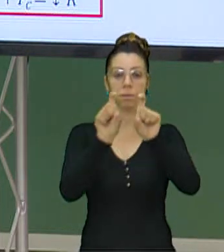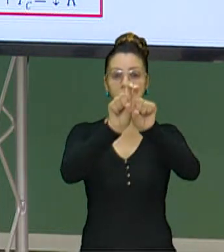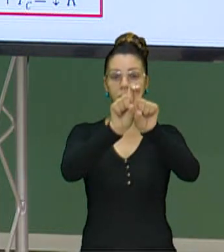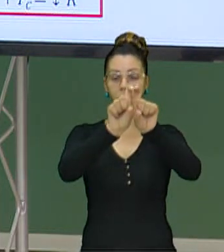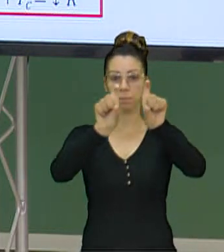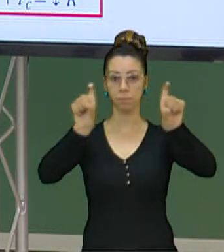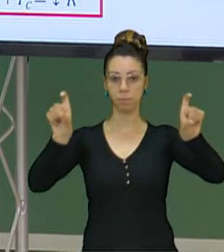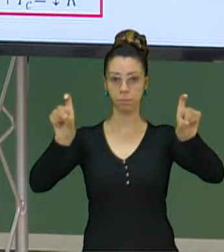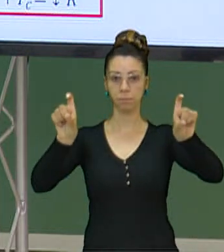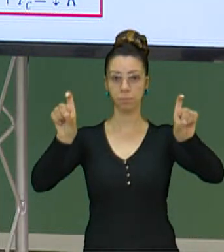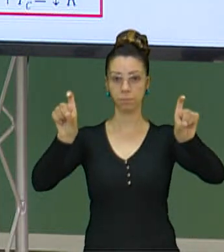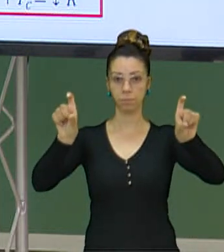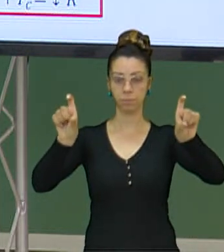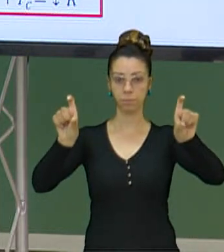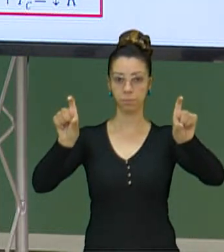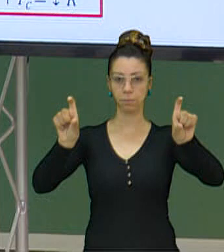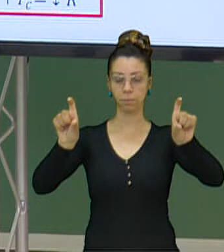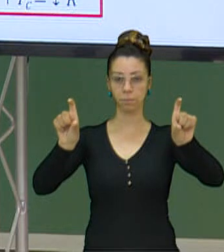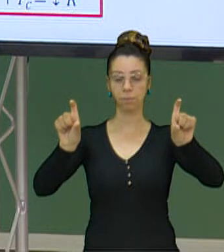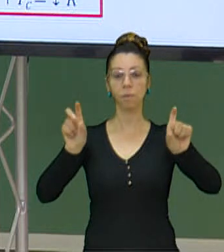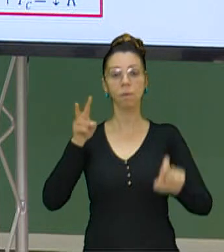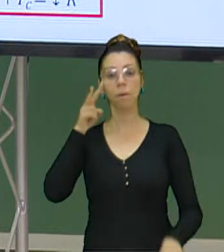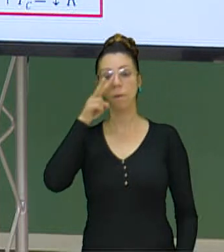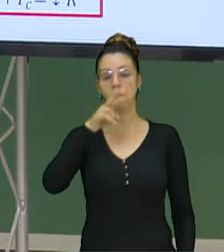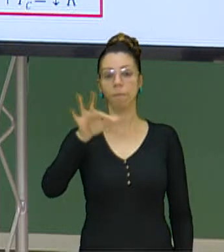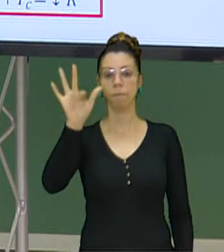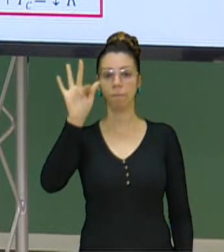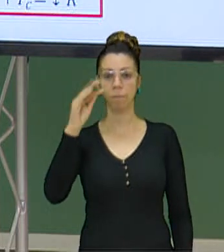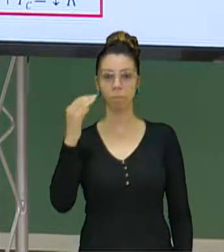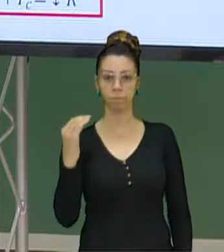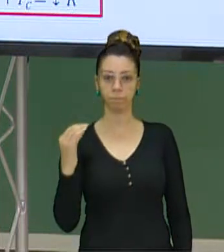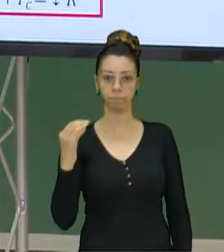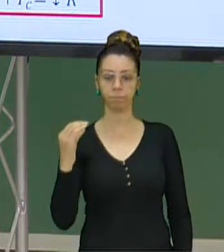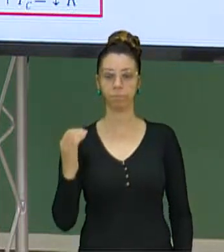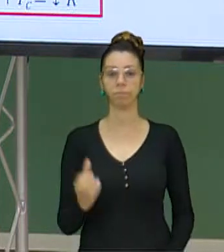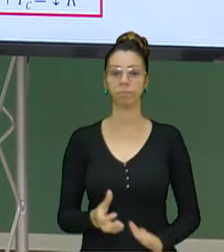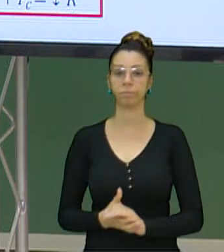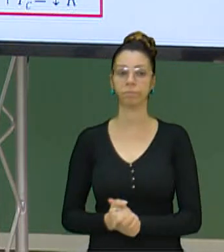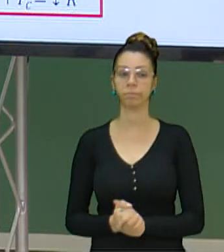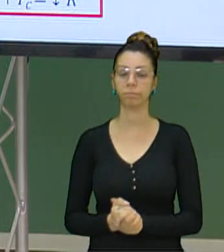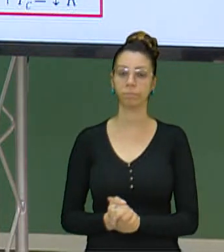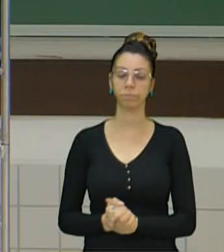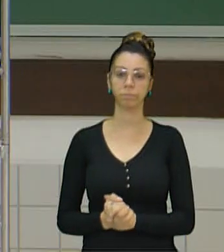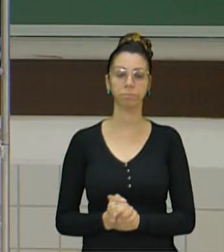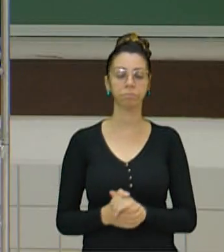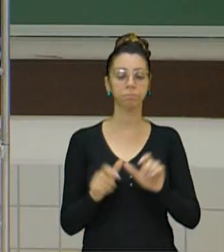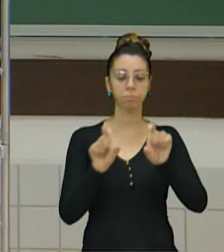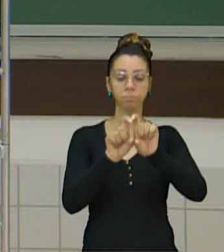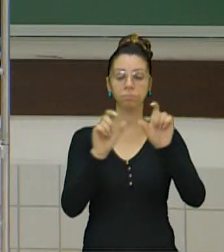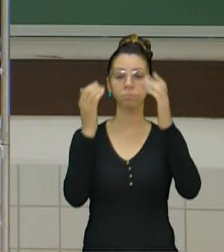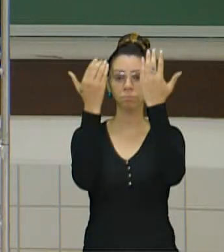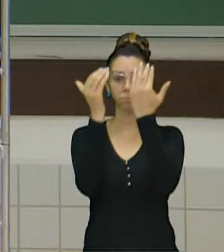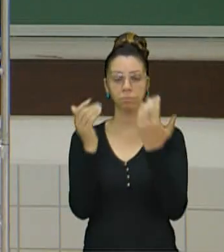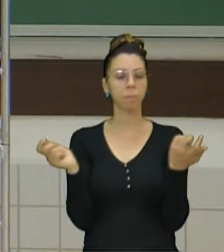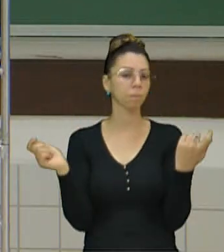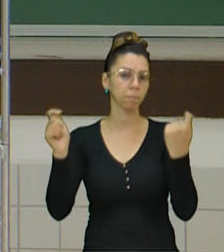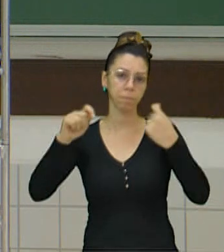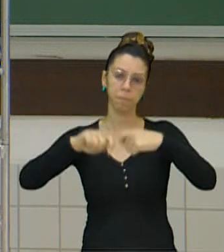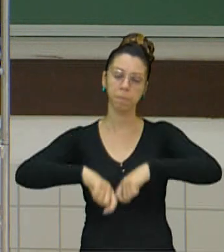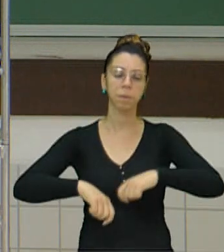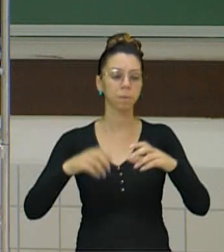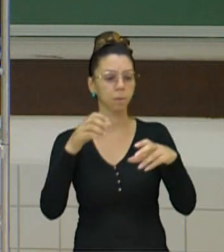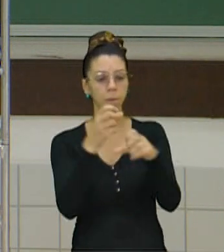equação da força centrípeta aí. Vejam, né? É uma equaçãozinha, uma análise que não precisa fazer